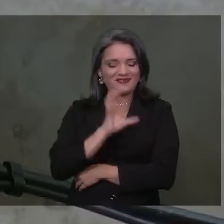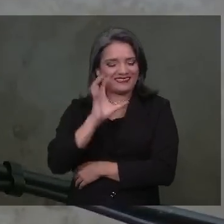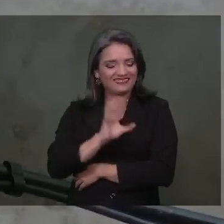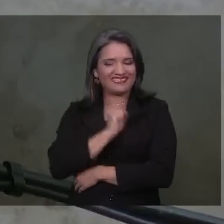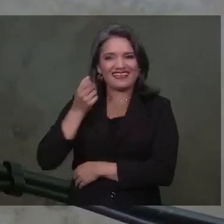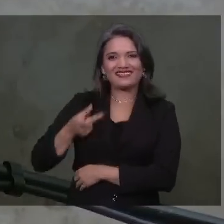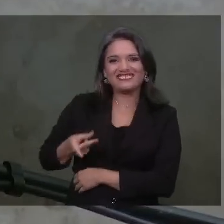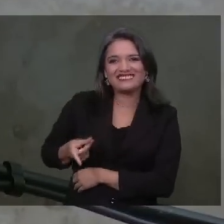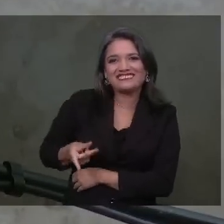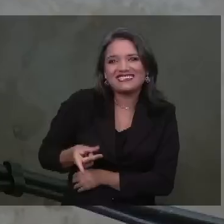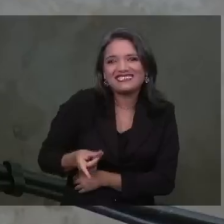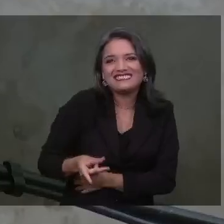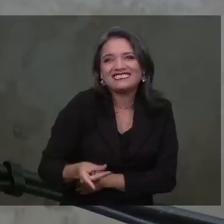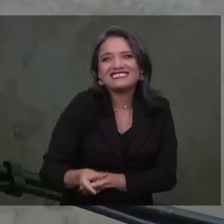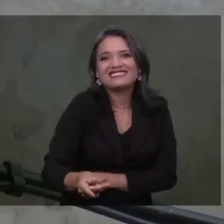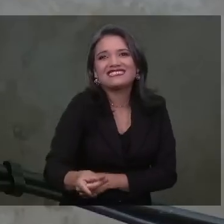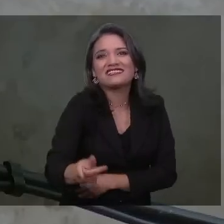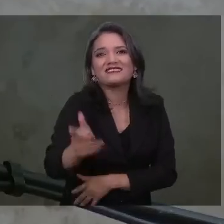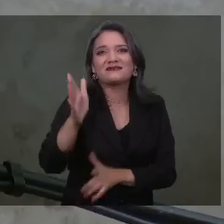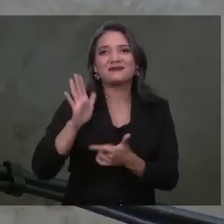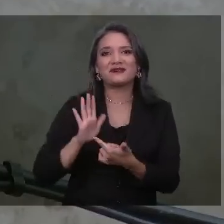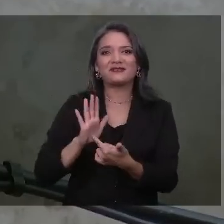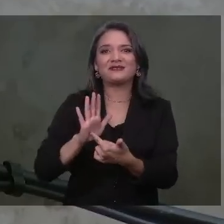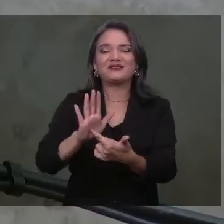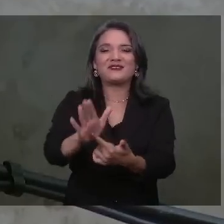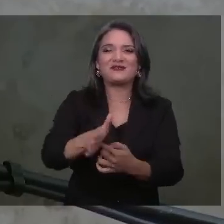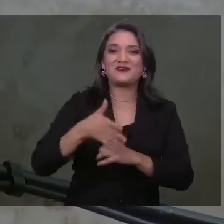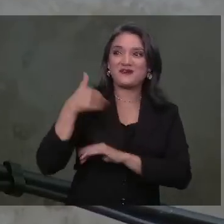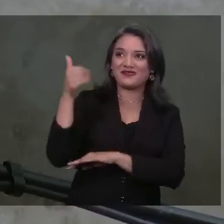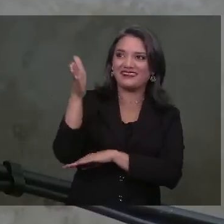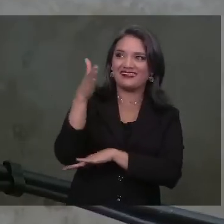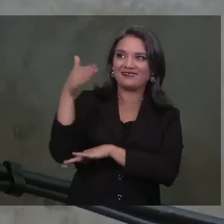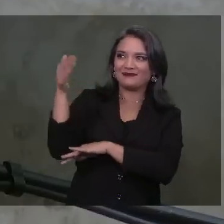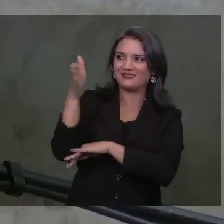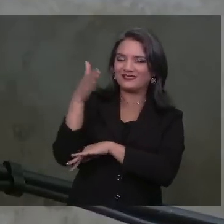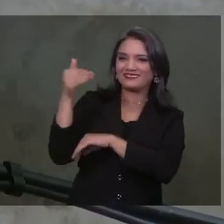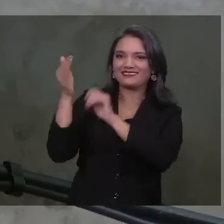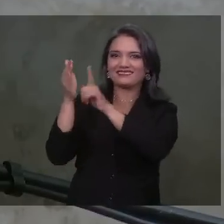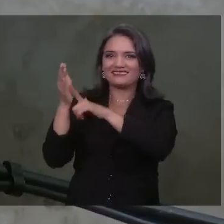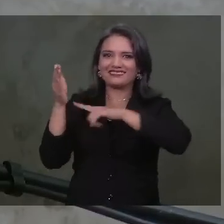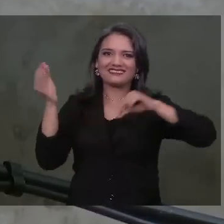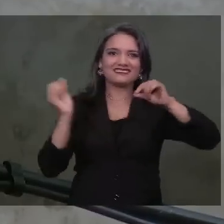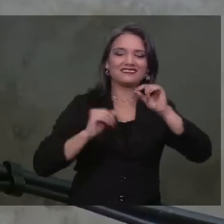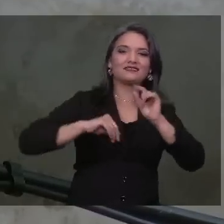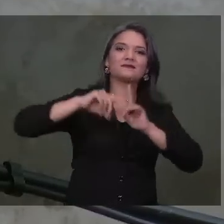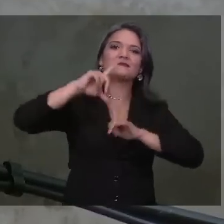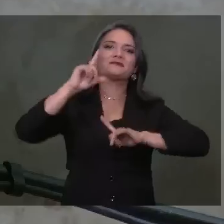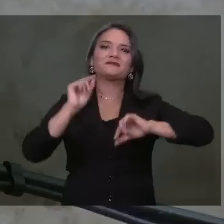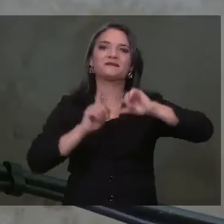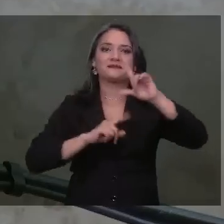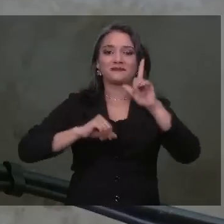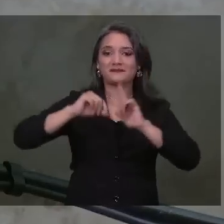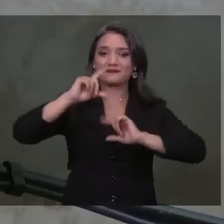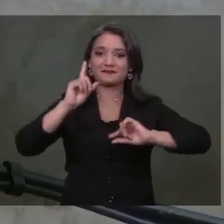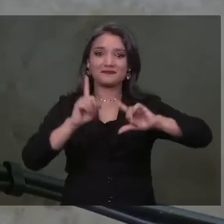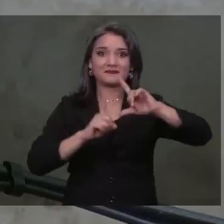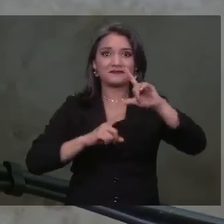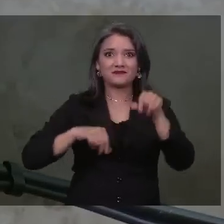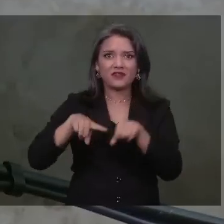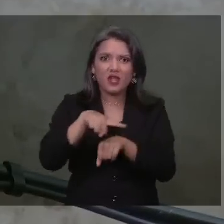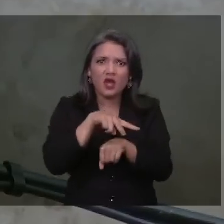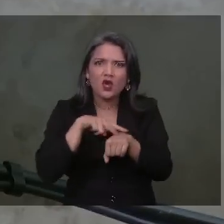amor eterno, seja símbolo o lábaro que ostentas